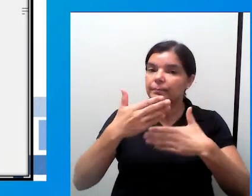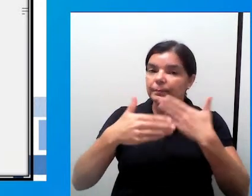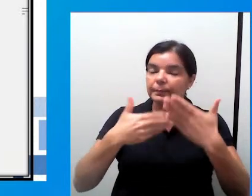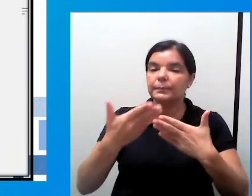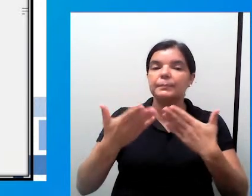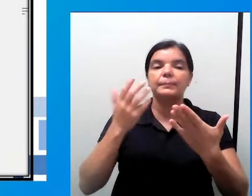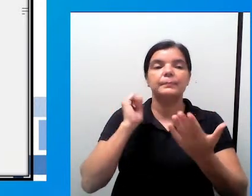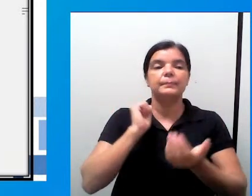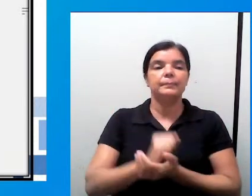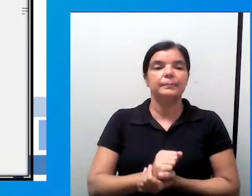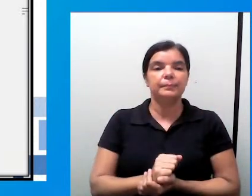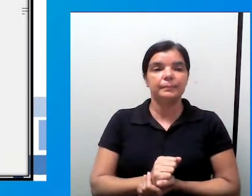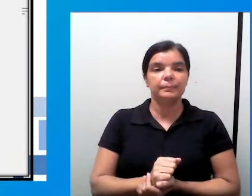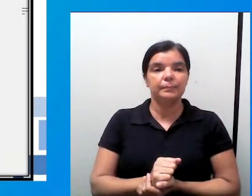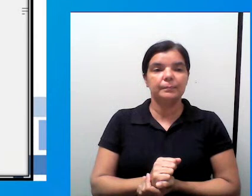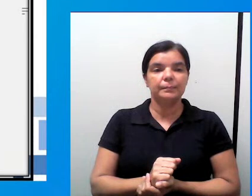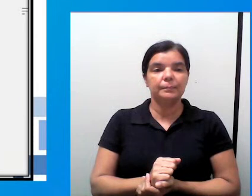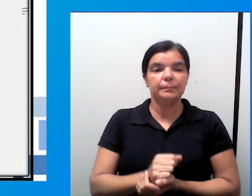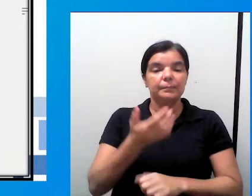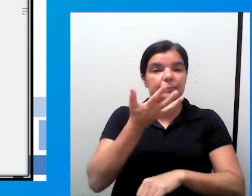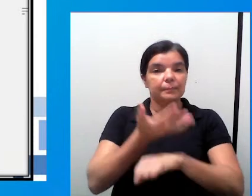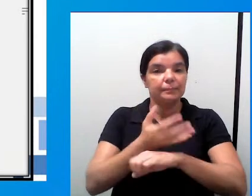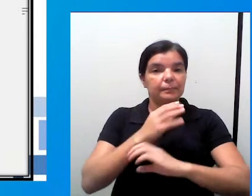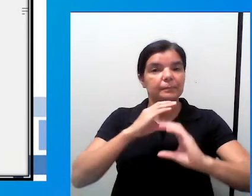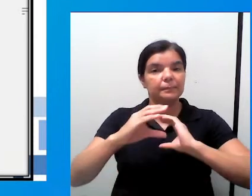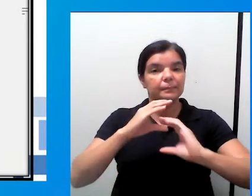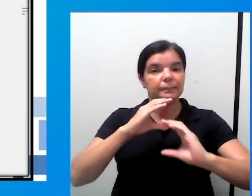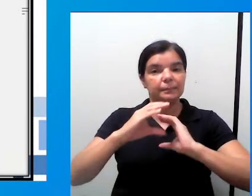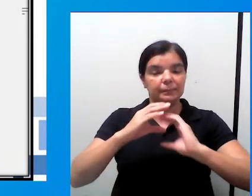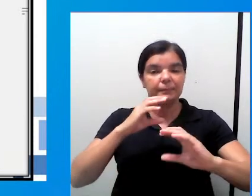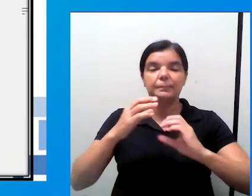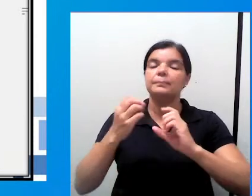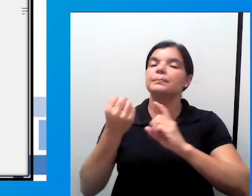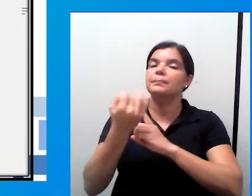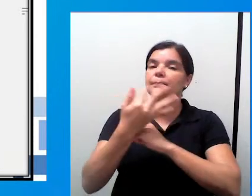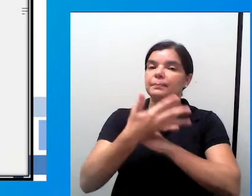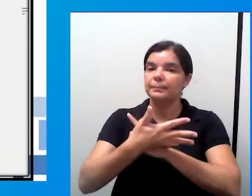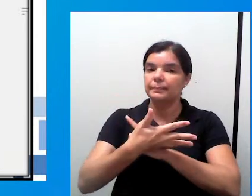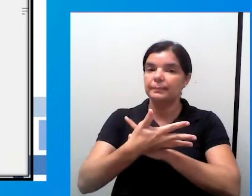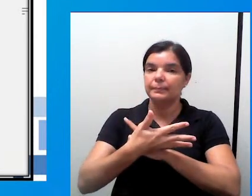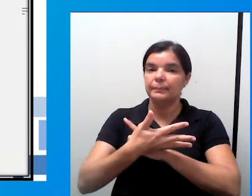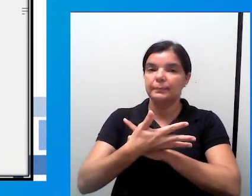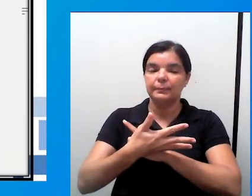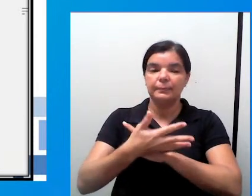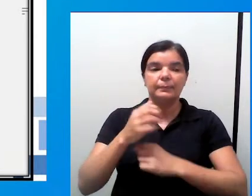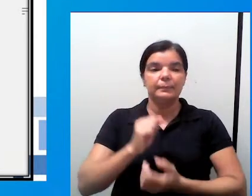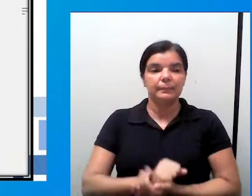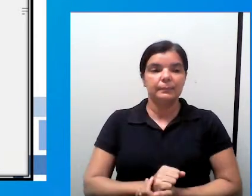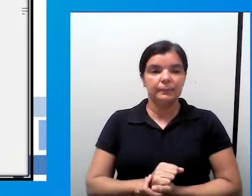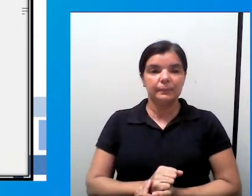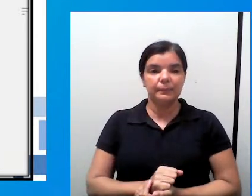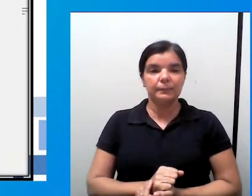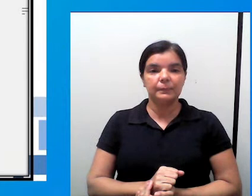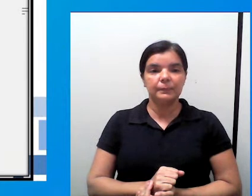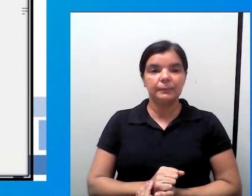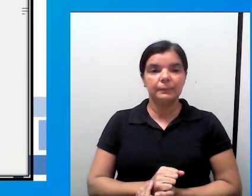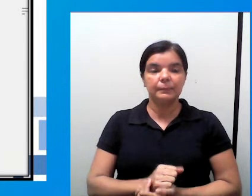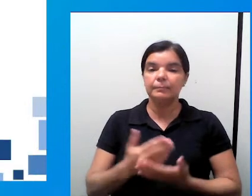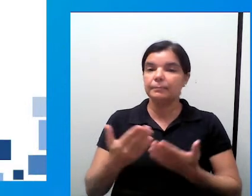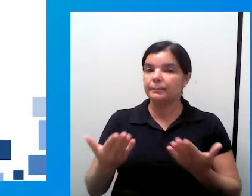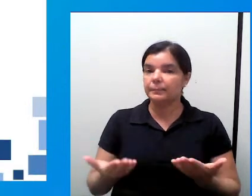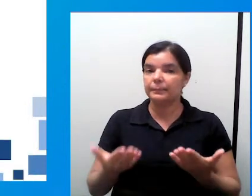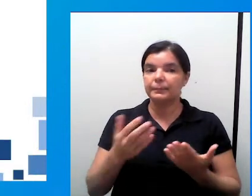disciplina. Isso aqui é um da disciplina de comunicação e expressão, falando sobre alguns temas trabalhados com eles. Então,